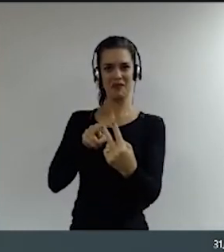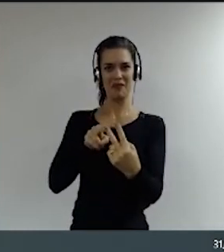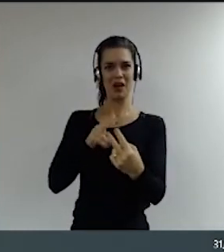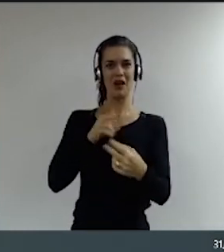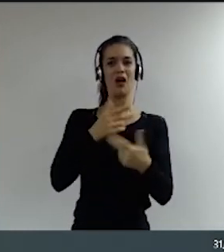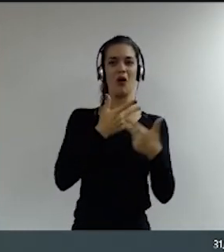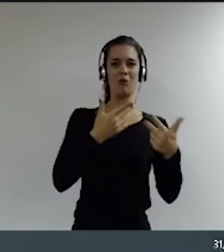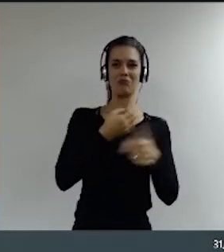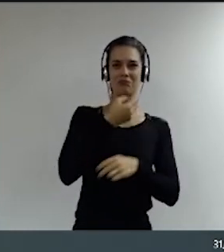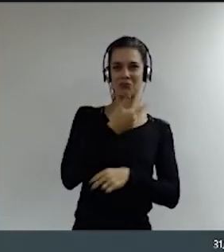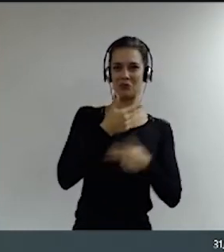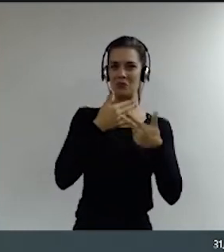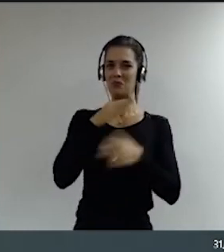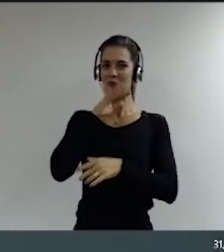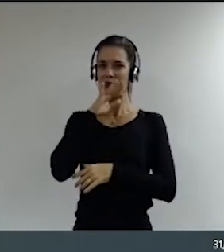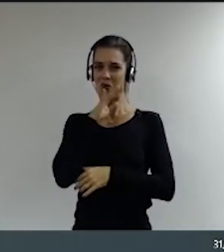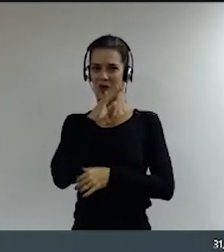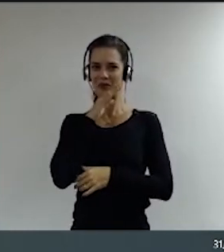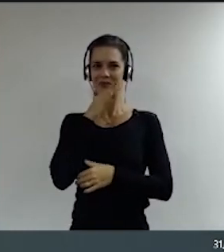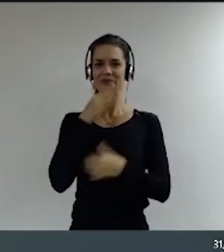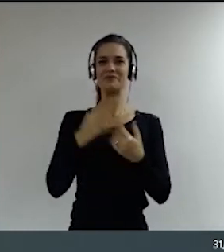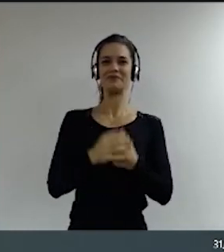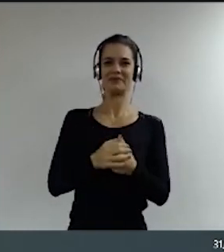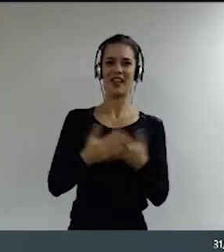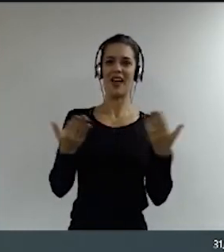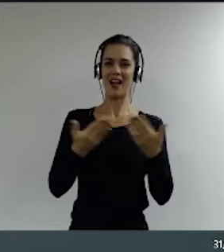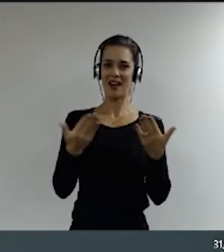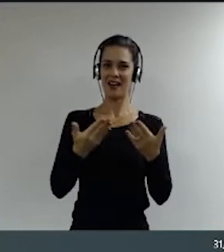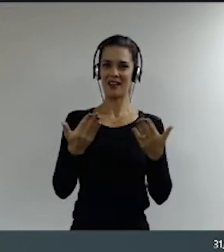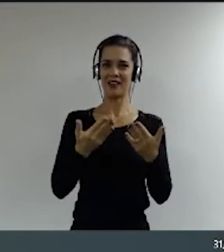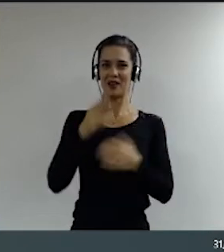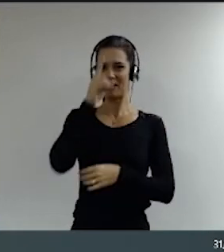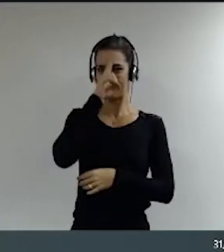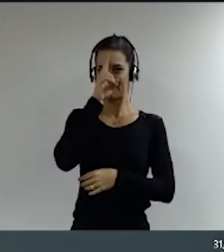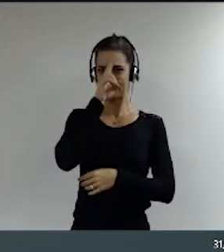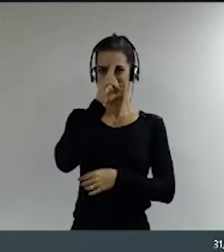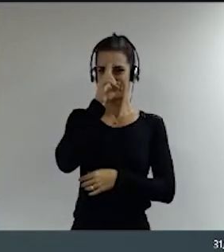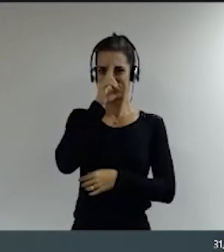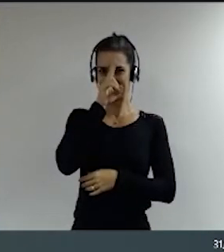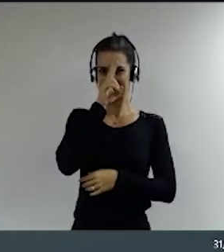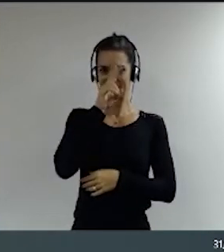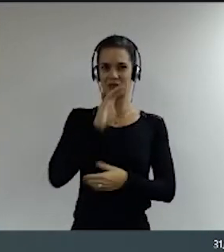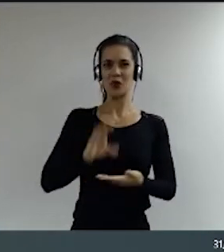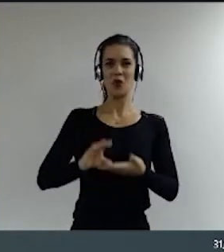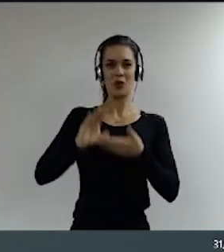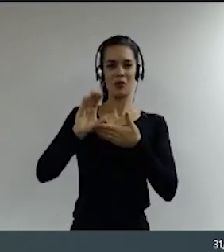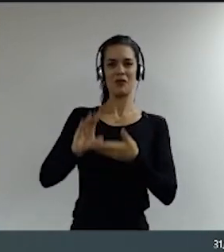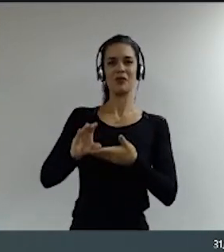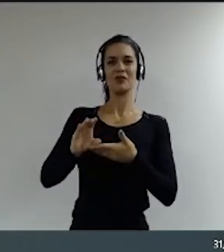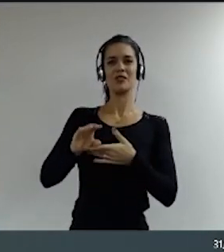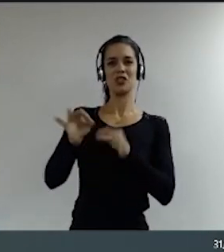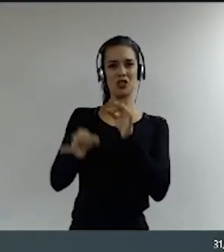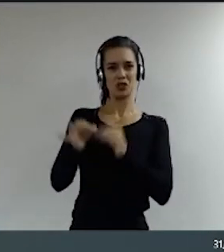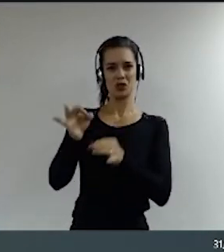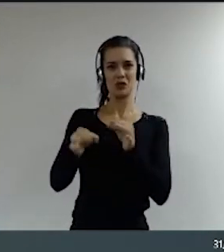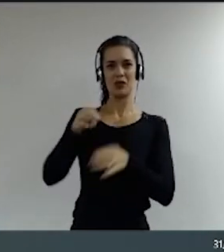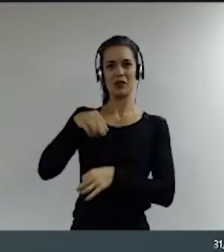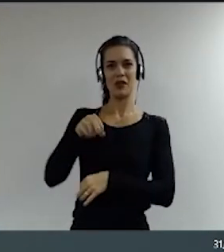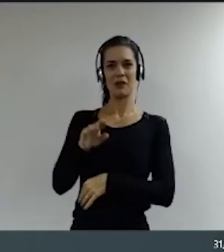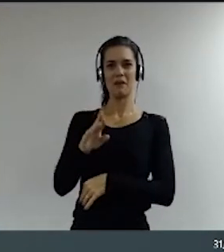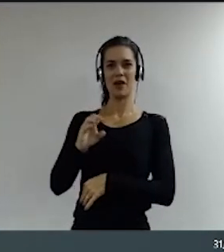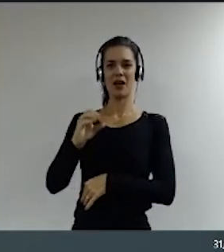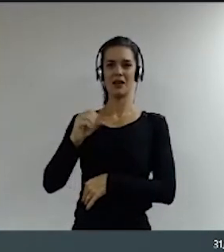vantagens e desvantagens. Registramos a presença do conselheiro do Conselho Nacional de Justiça, Dr.